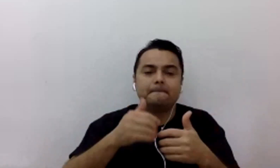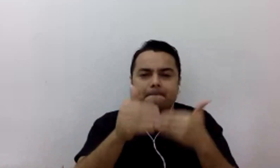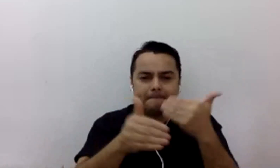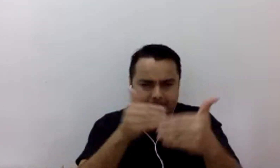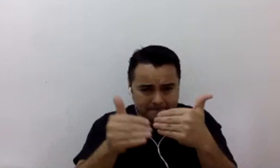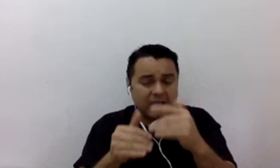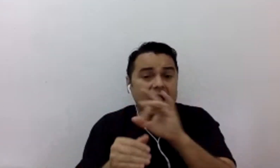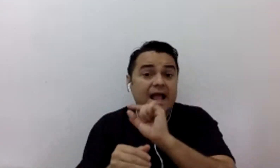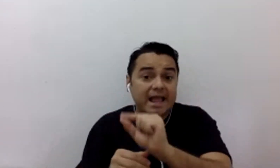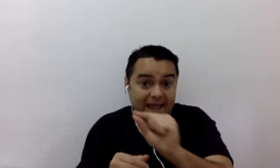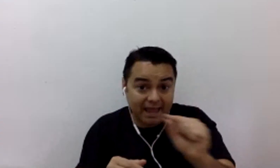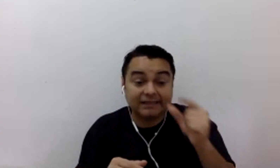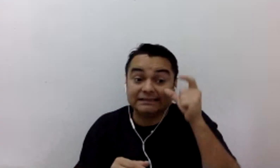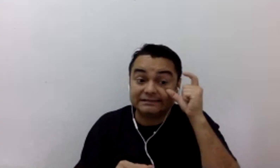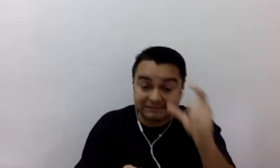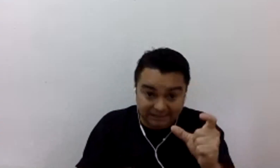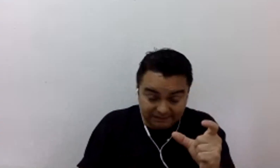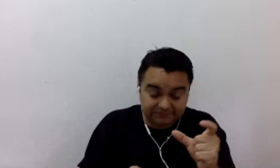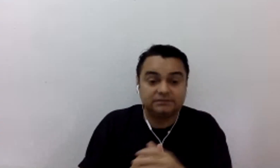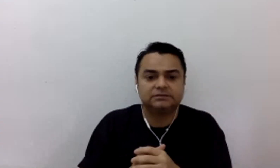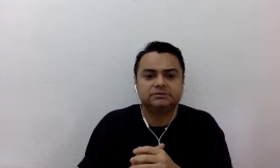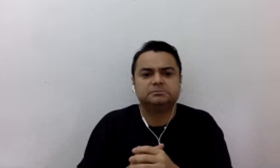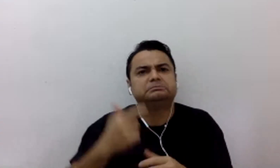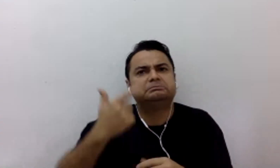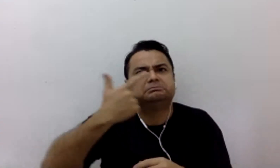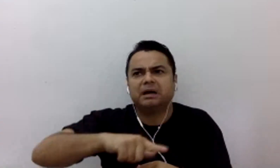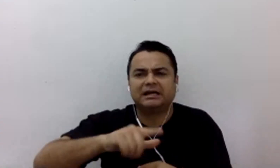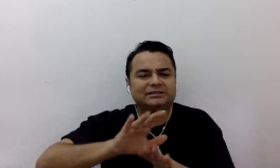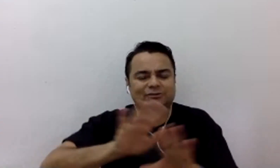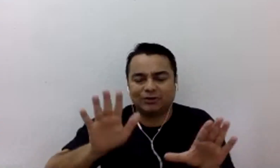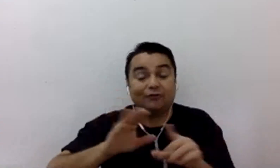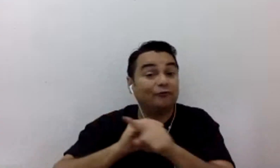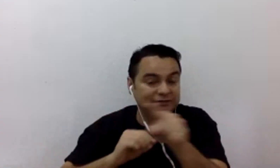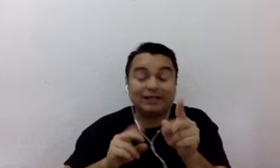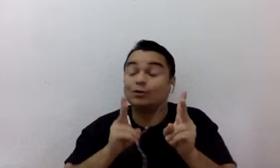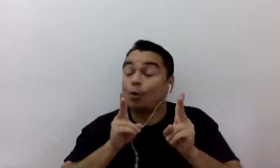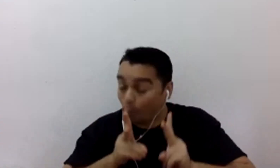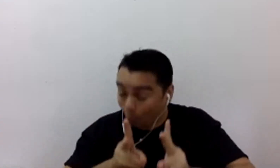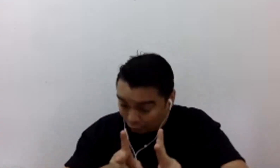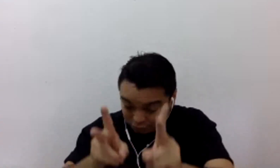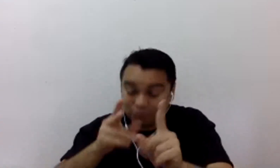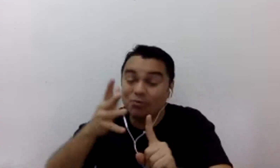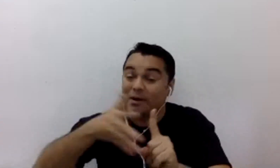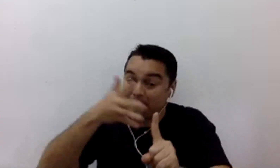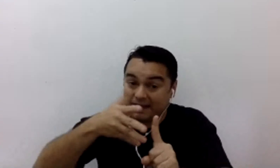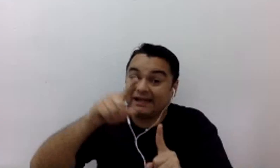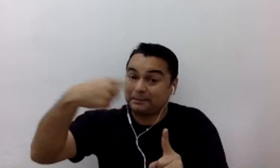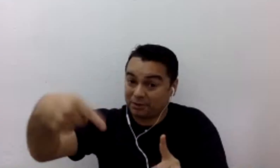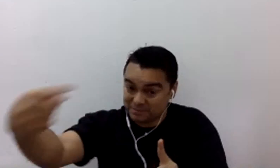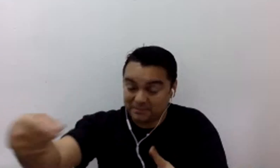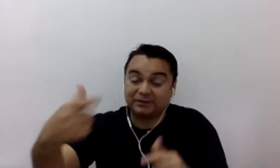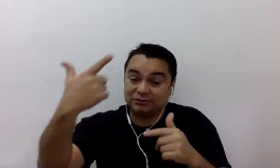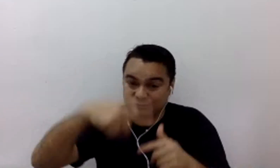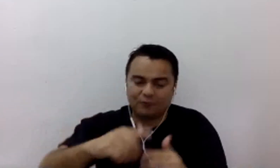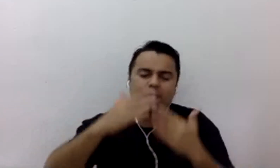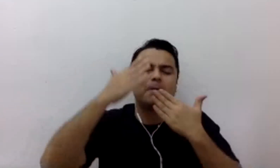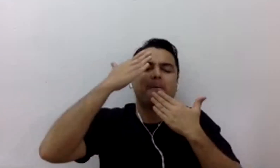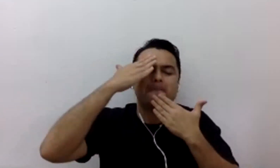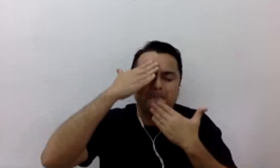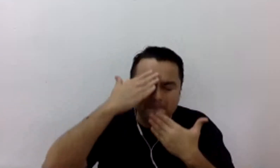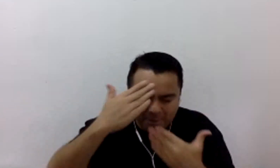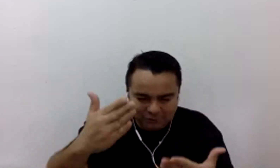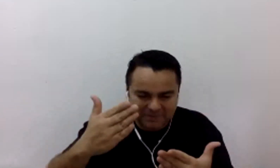procedimento para quem tiver o interesse. E no mais, a gente reforça para que vocês continuem com a gente nas próximas palestras. Muito